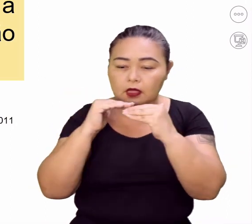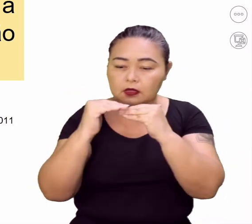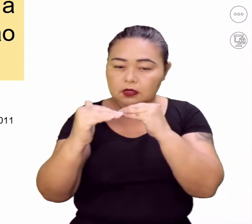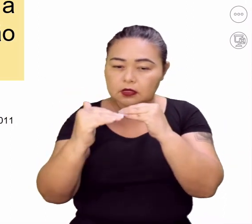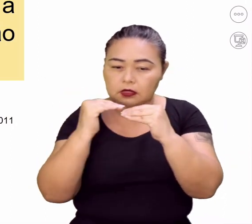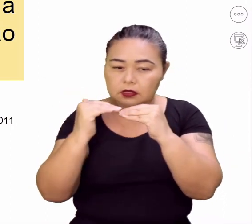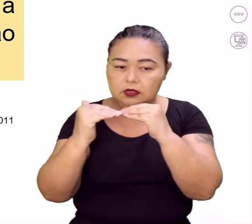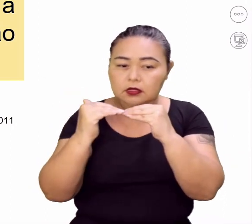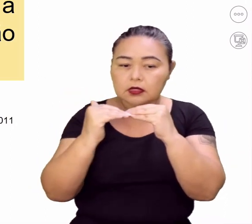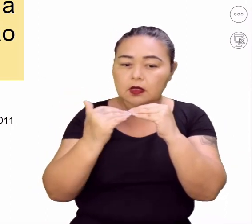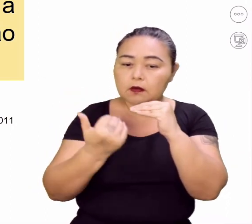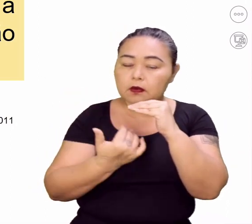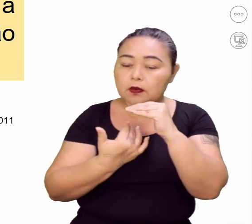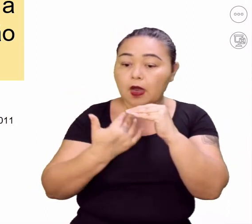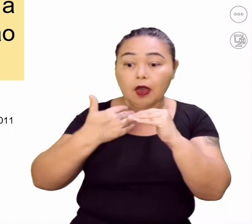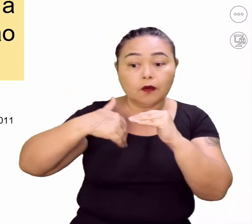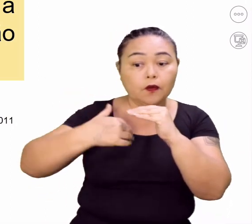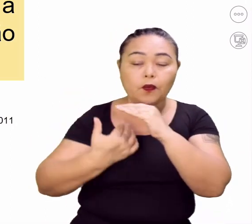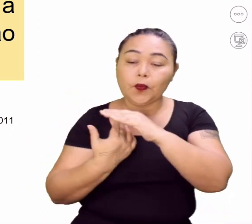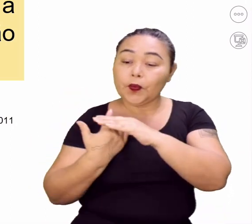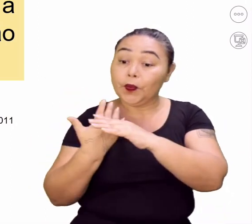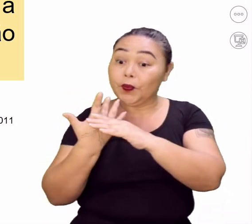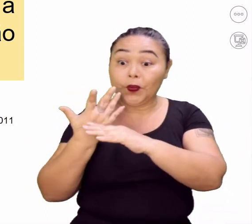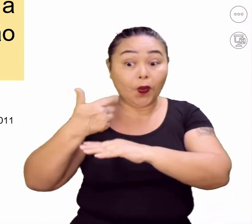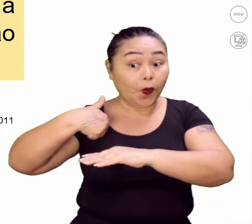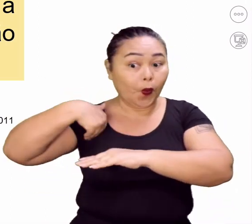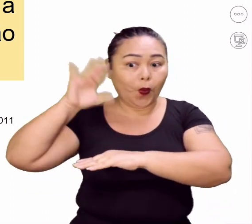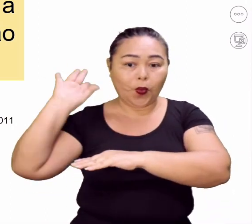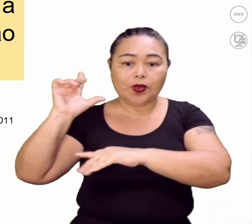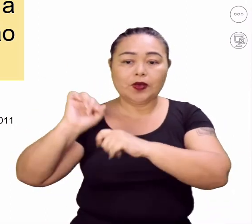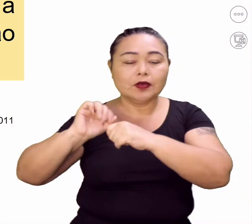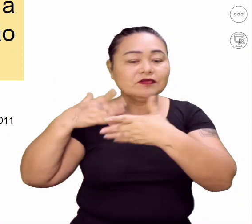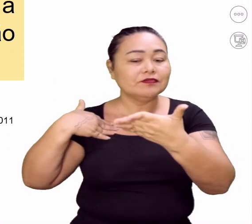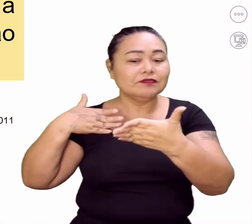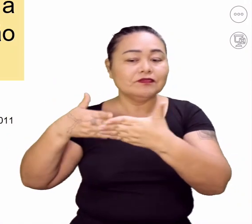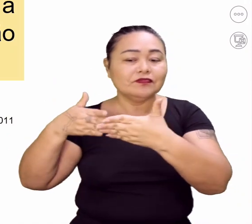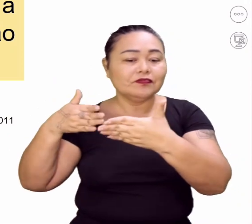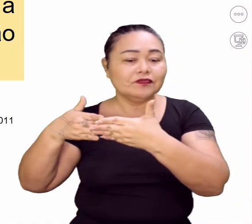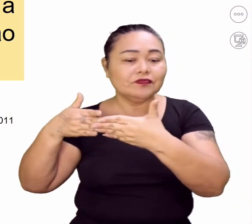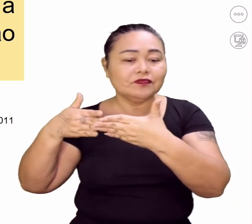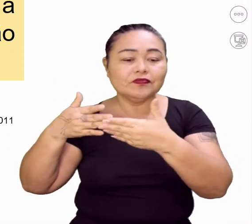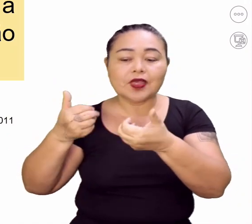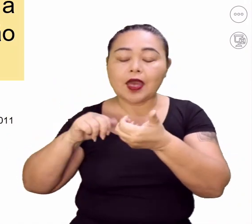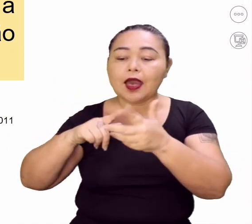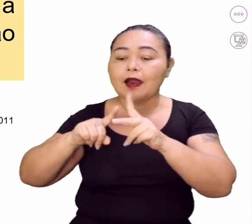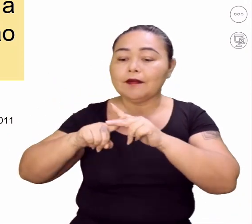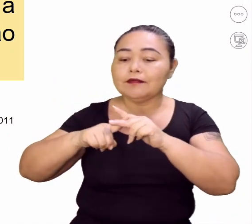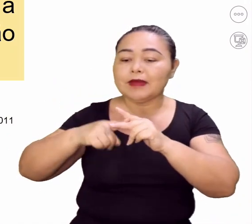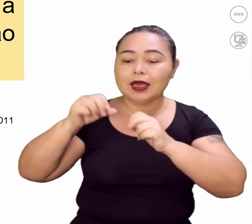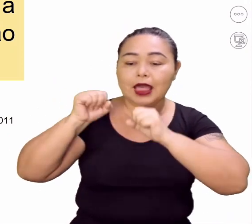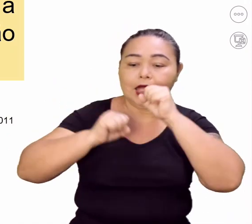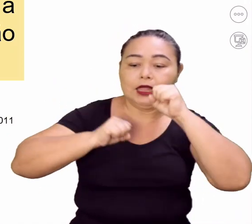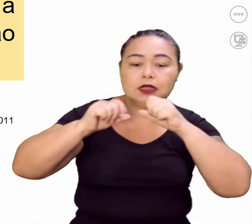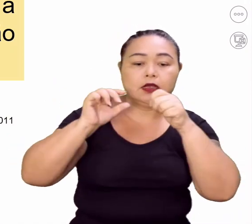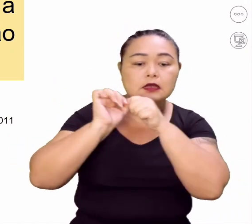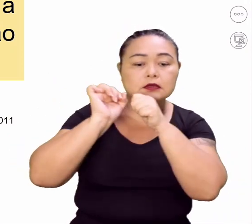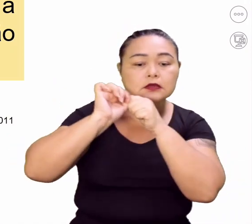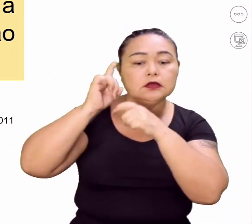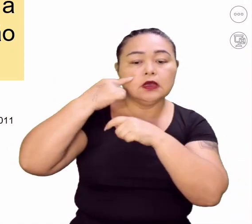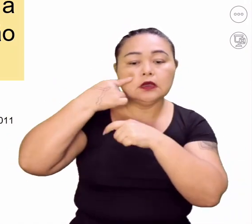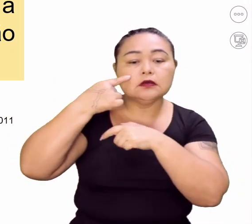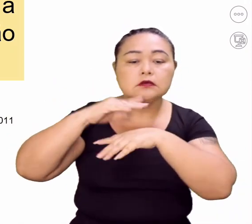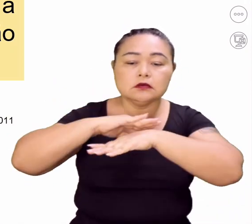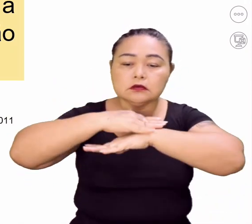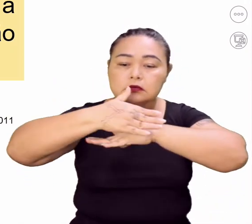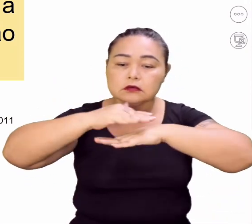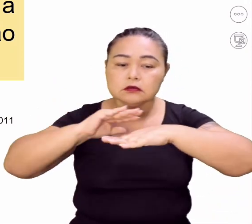mais elevada, apesar da fertilidade, apresenta limitações quanto à mecanização, em função do relevo ou